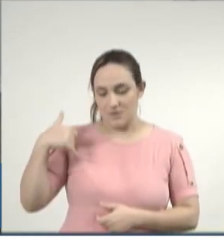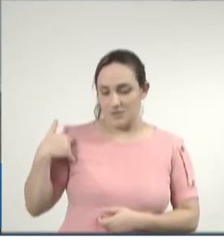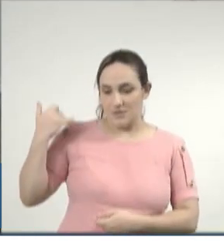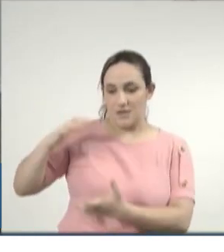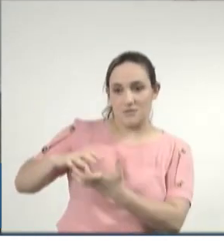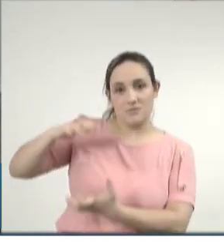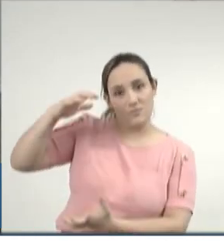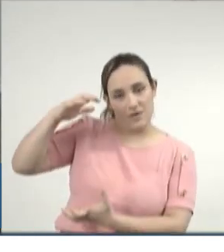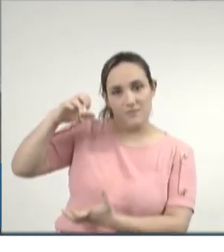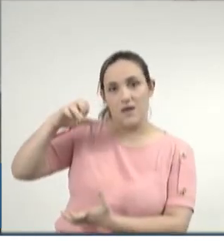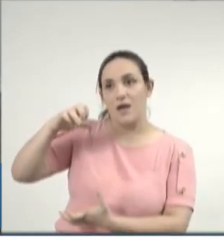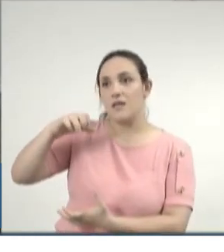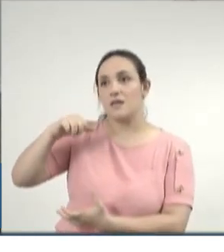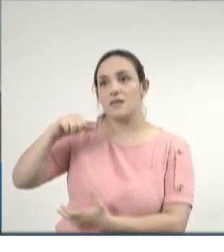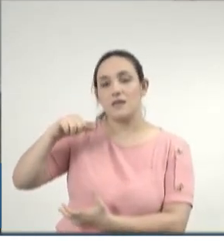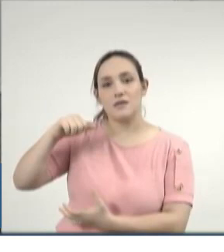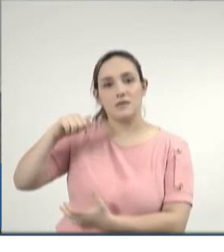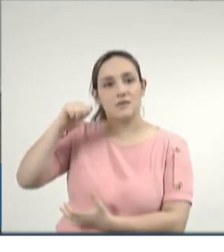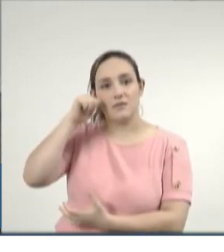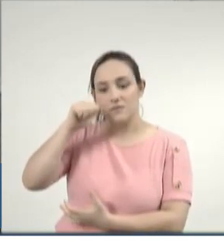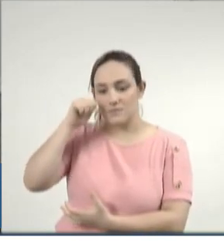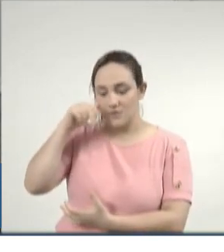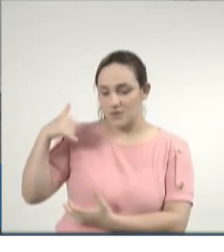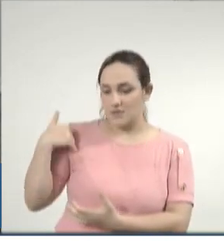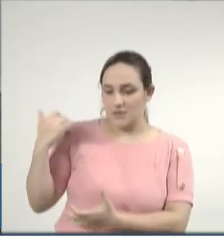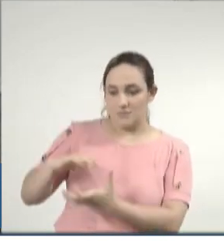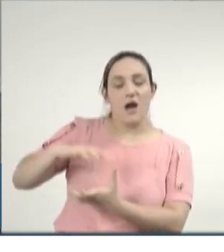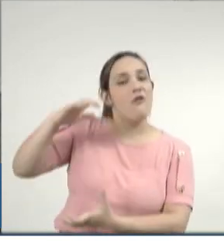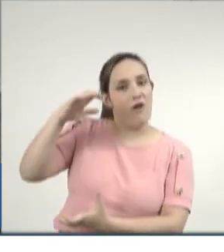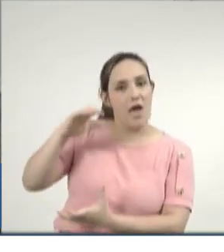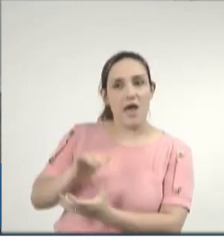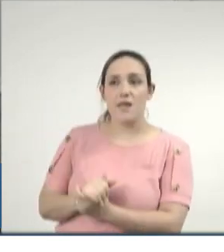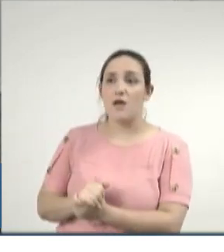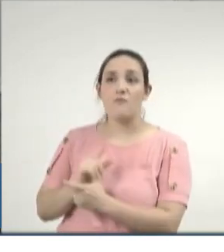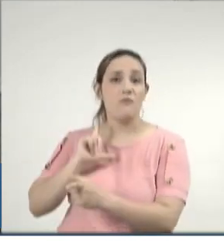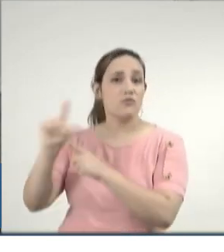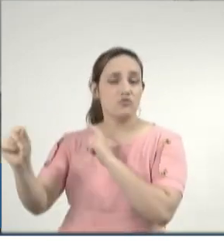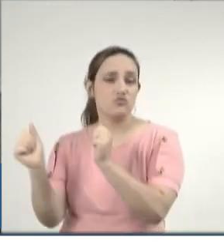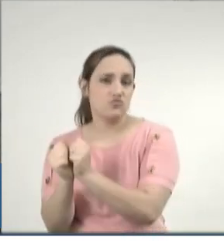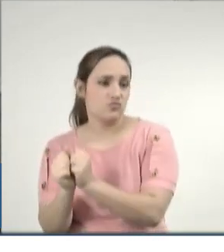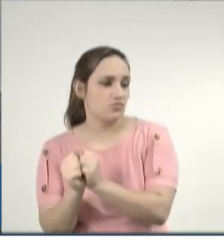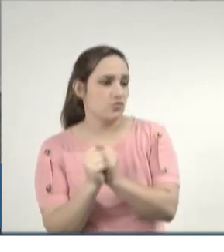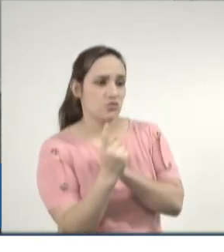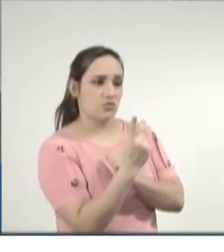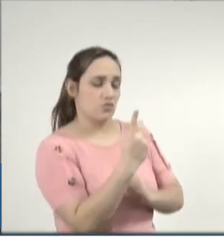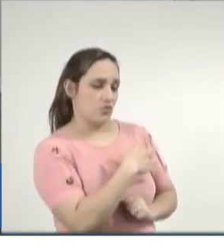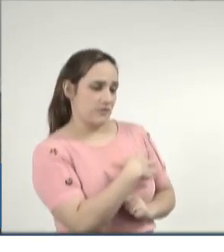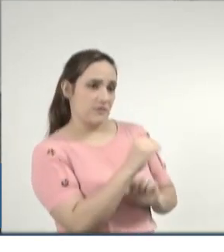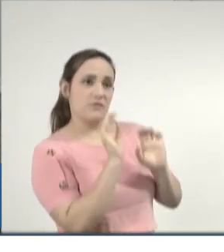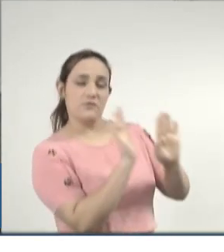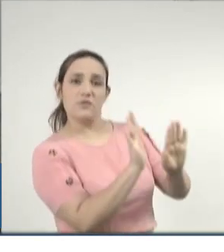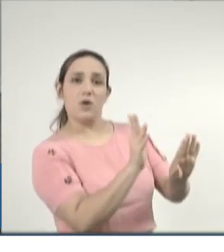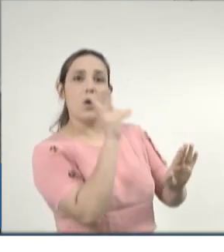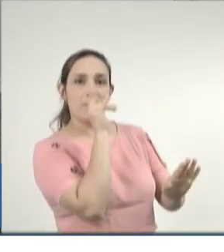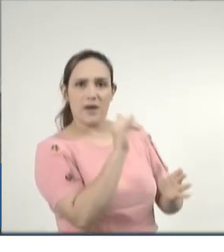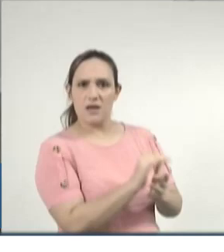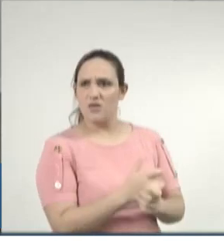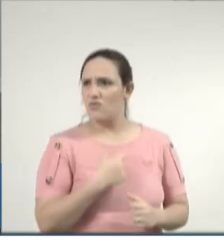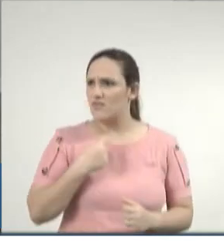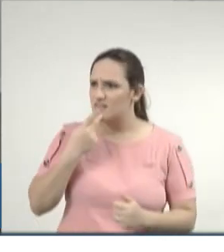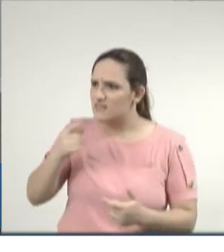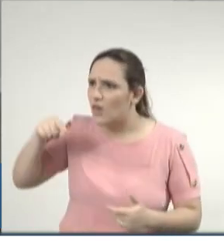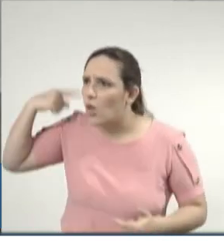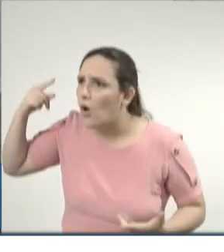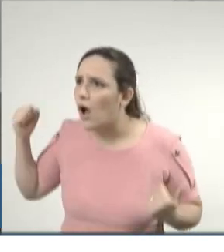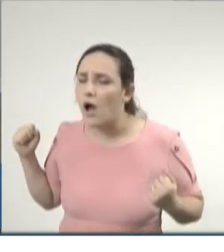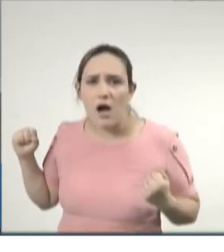ficar com o pai. Eu falei, garota, você está ficando louca? Gente, você está abandonando seus filhos? Que mãe que é você?